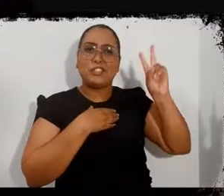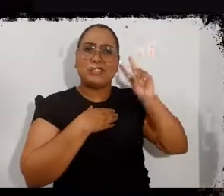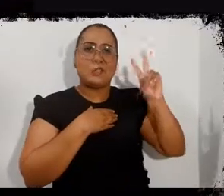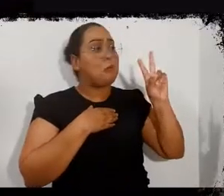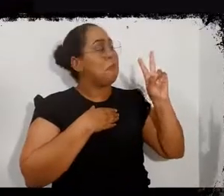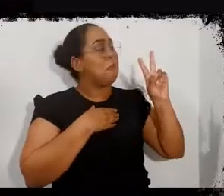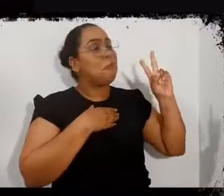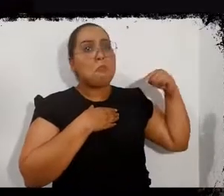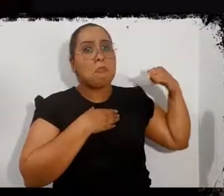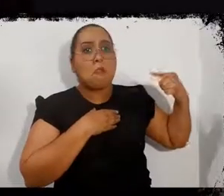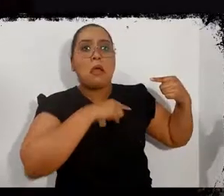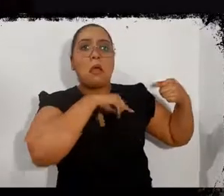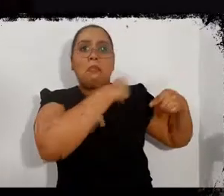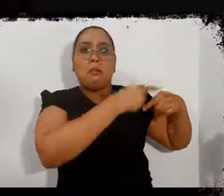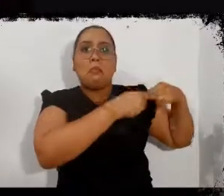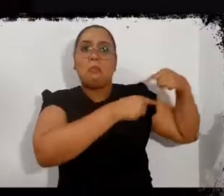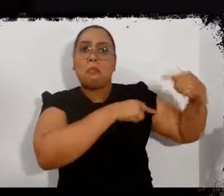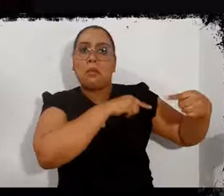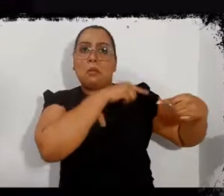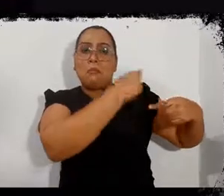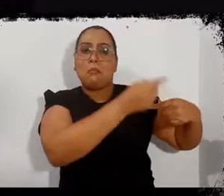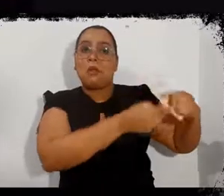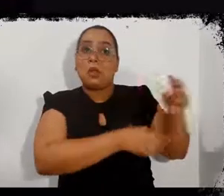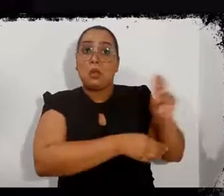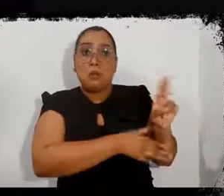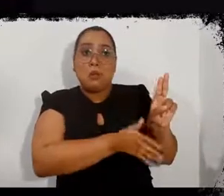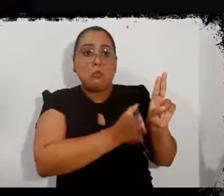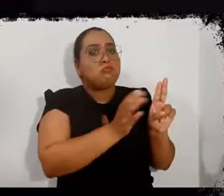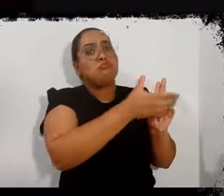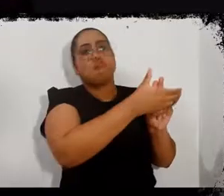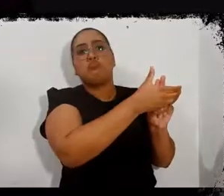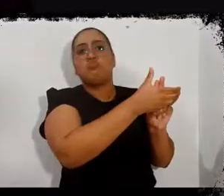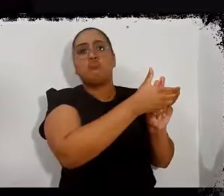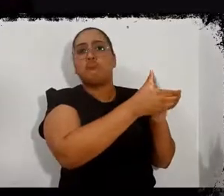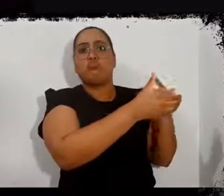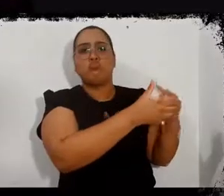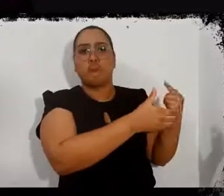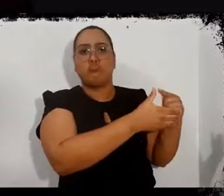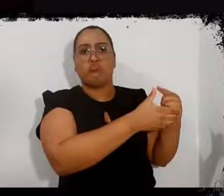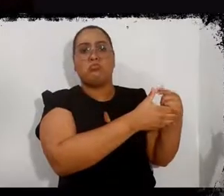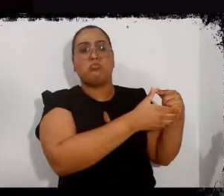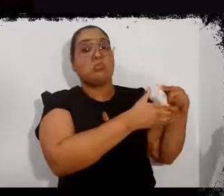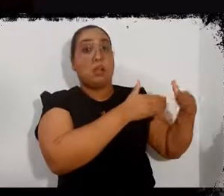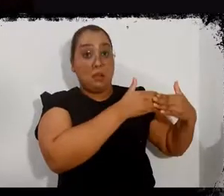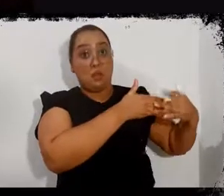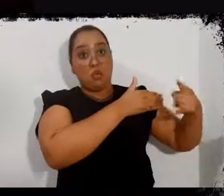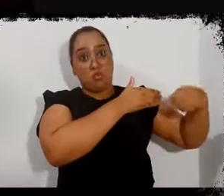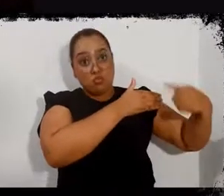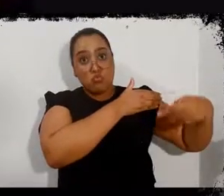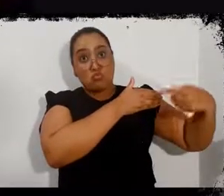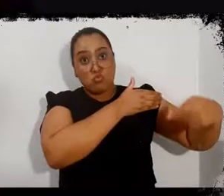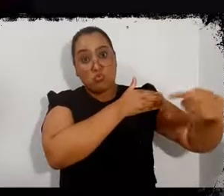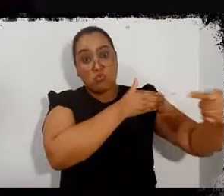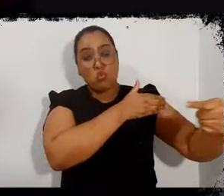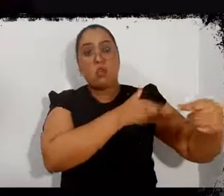aventuras anônimas. Outras receberam um protagonismo de